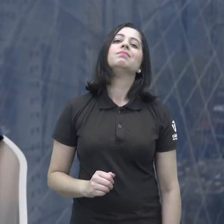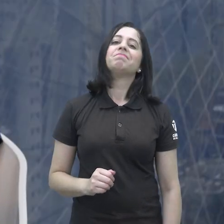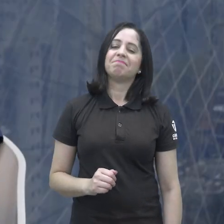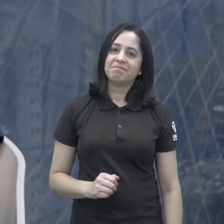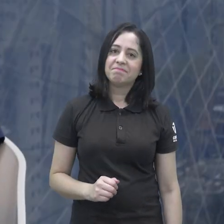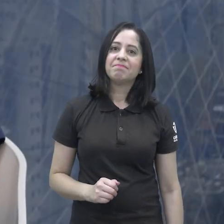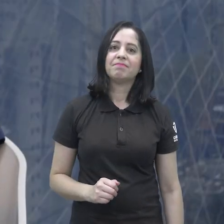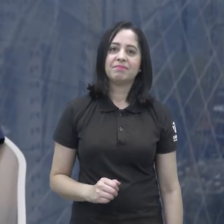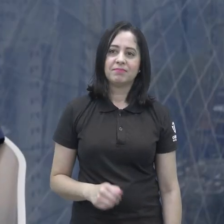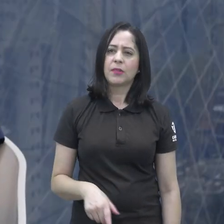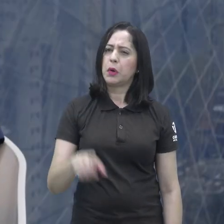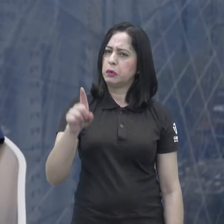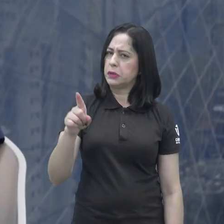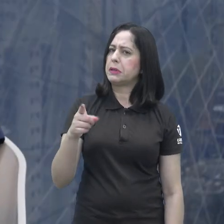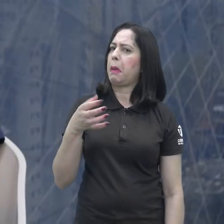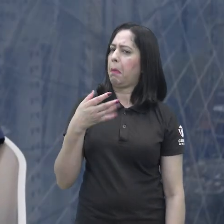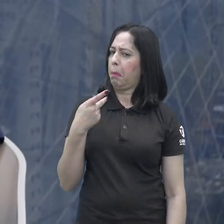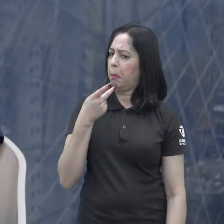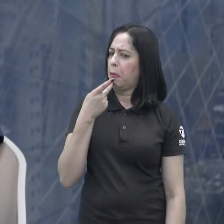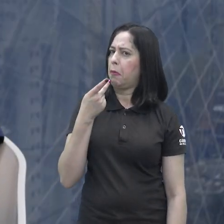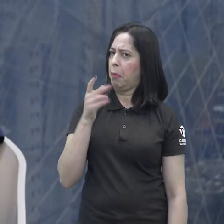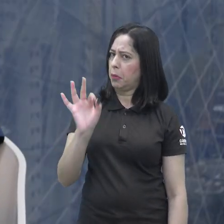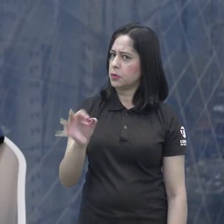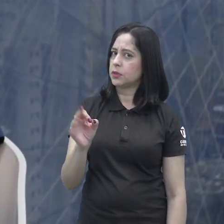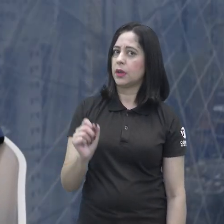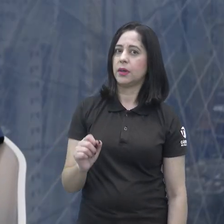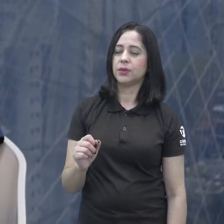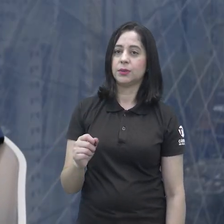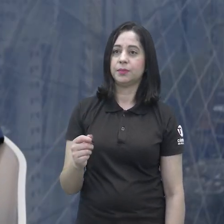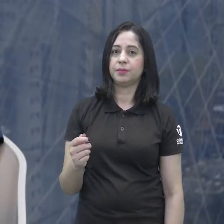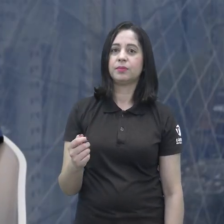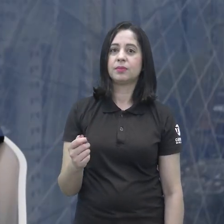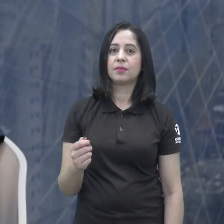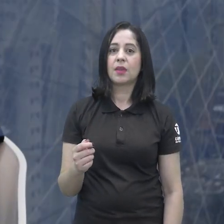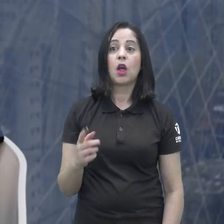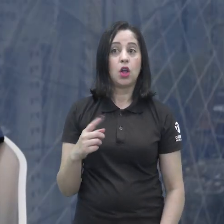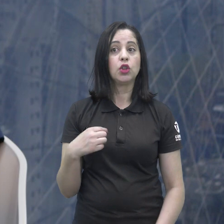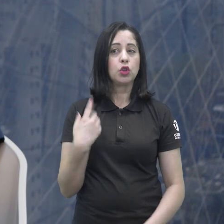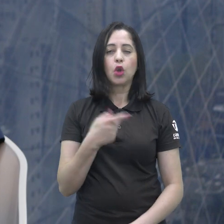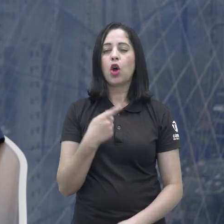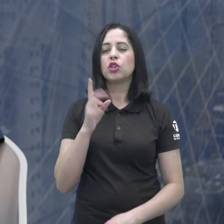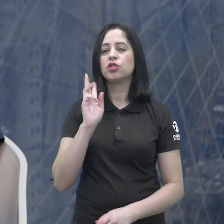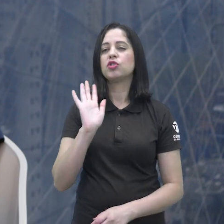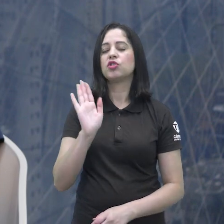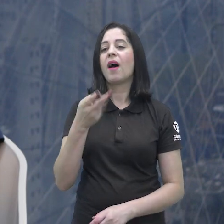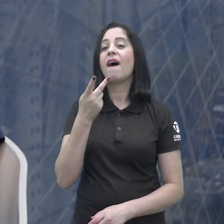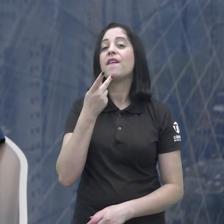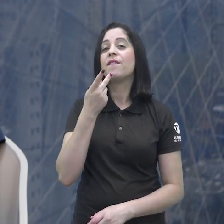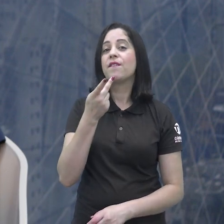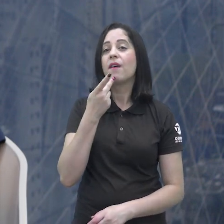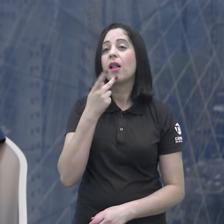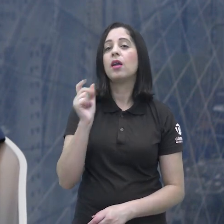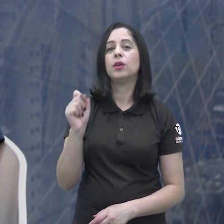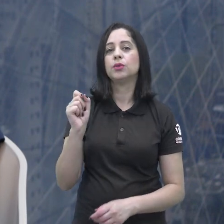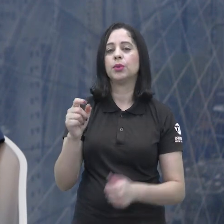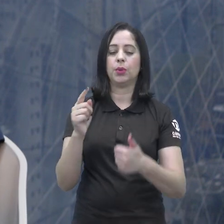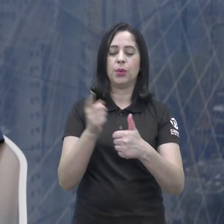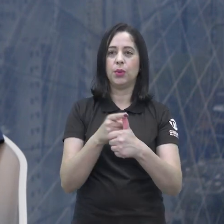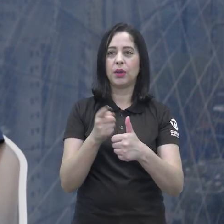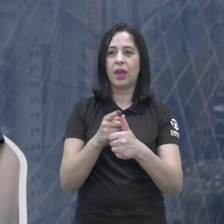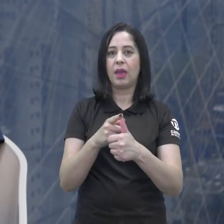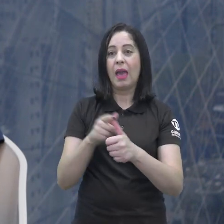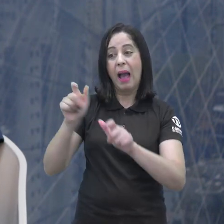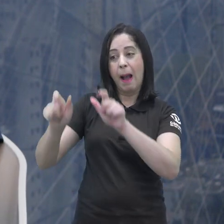excelente, né, Matheus, essa sua colocação. Nós conversamos sobre entrantes no mercado de trabalho, viu uma empresa normal, viu